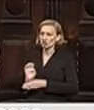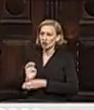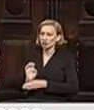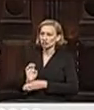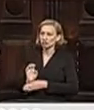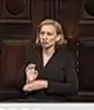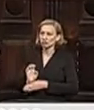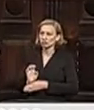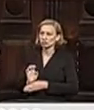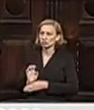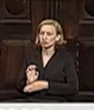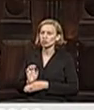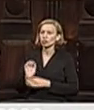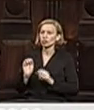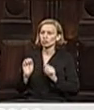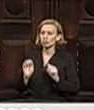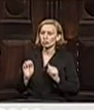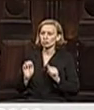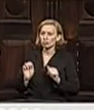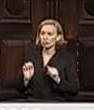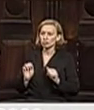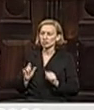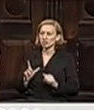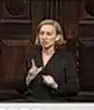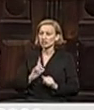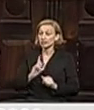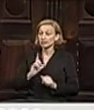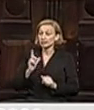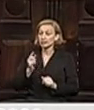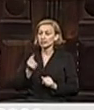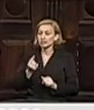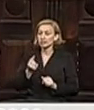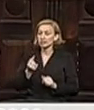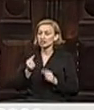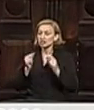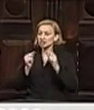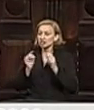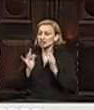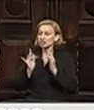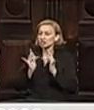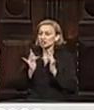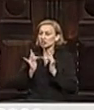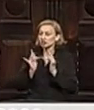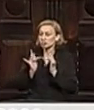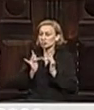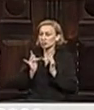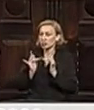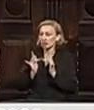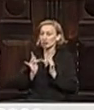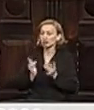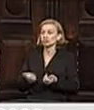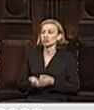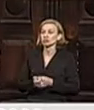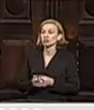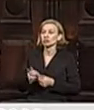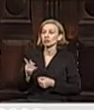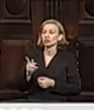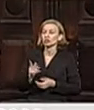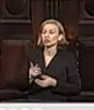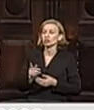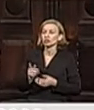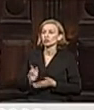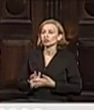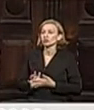acesso à Procuradoria-Geral da República. Senhoras e senhores deputados, qualquer